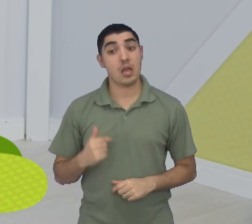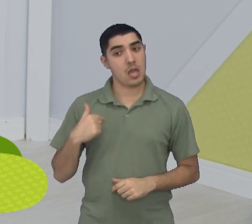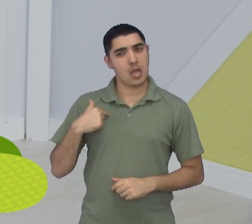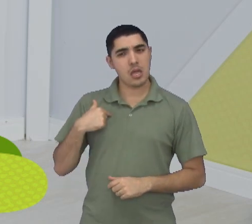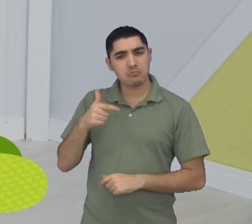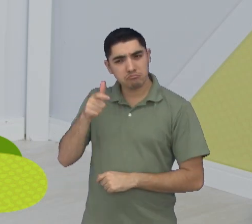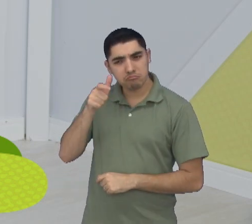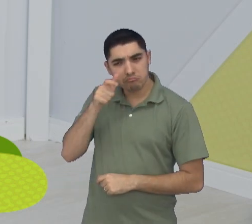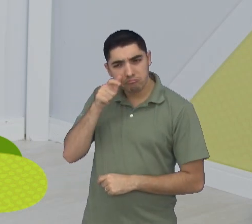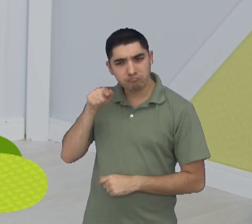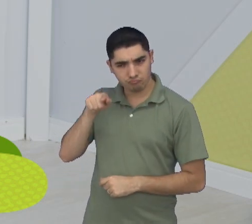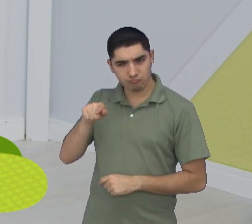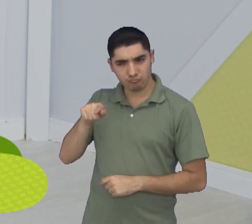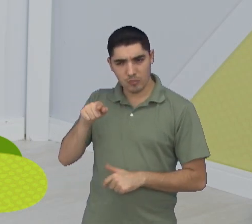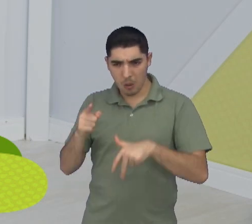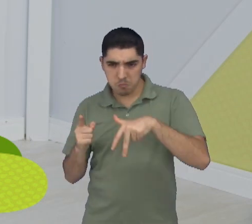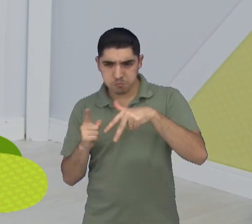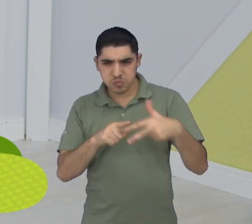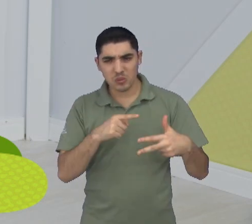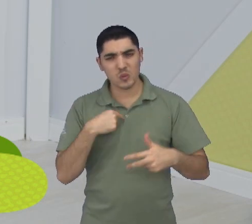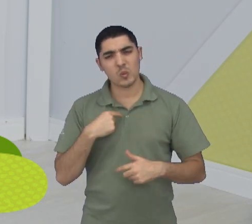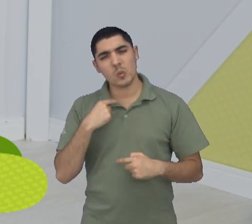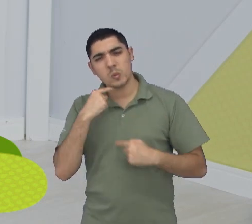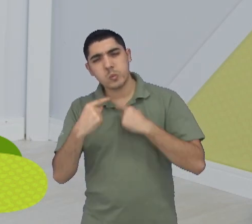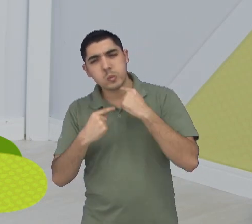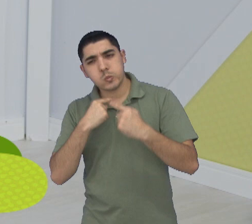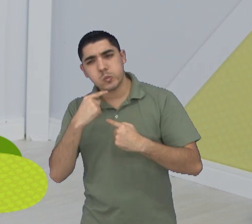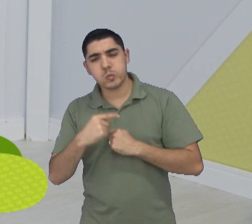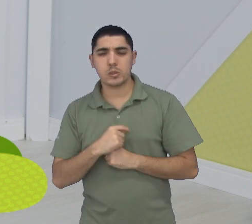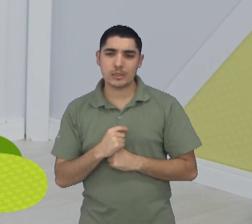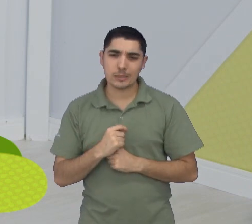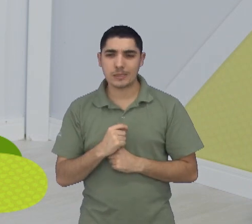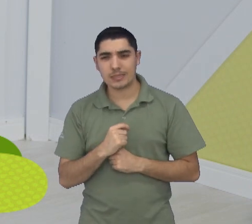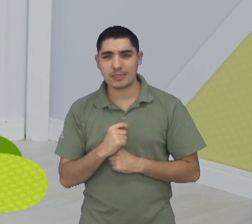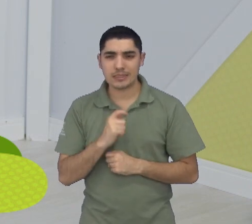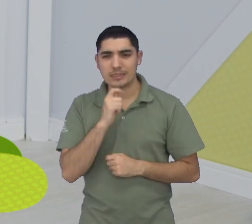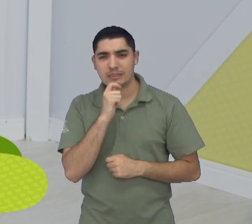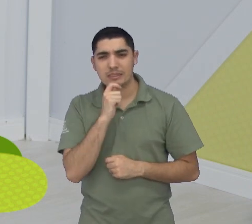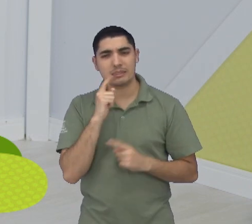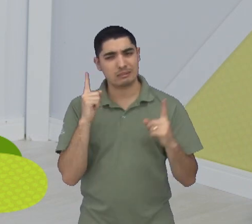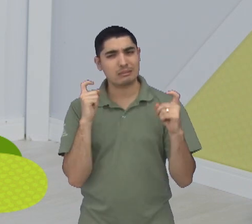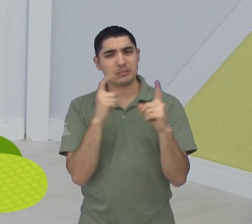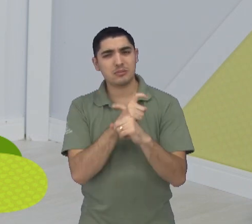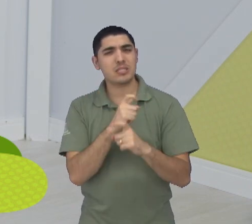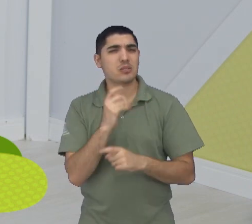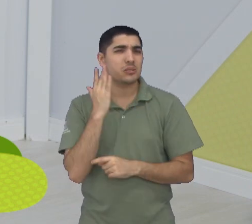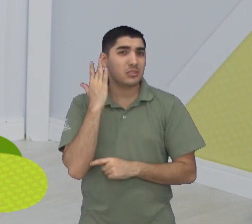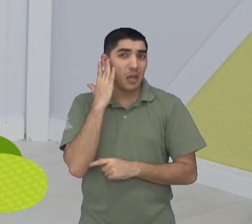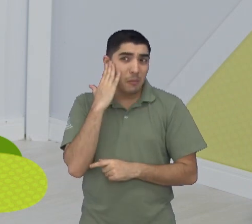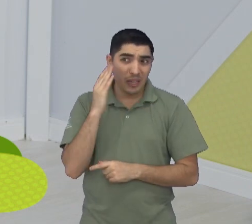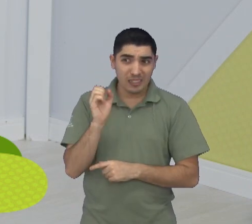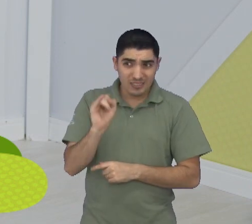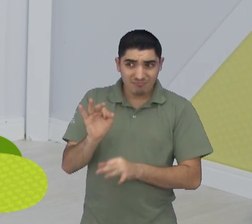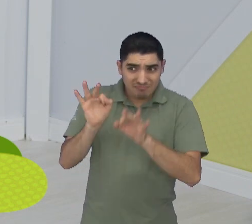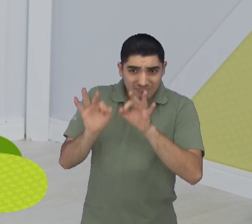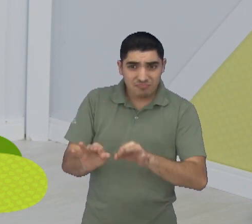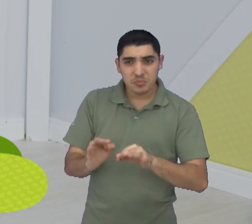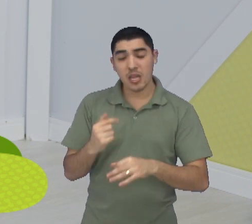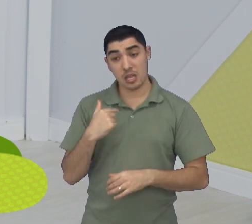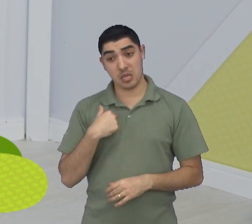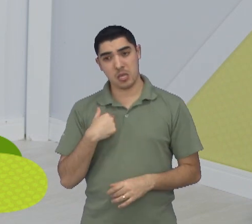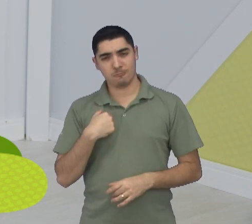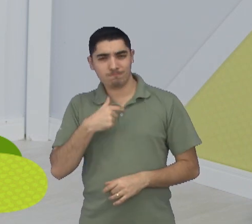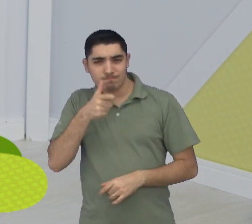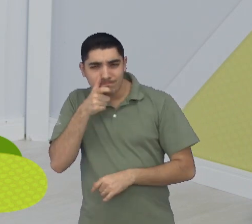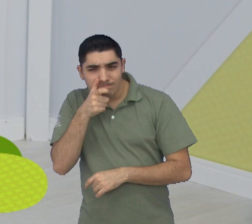lance, eu estou na dúvida se foi falta ou não. É difícil você, numa fração de segundos, apitar, né, se foi falta ou não. Eu revi